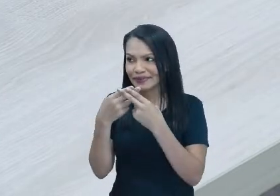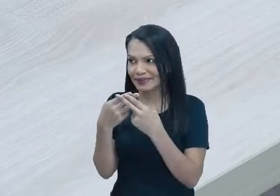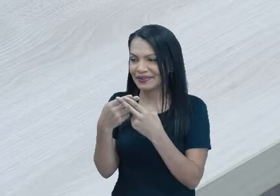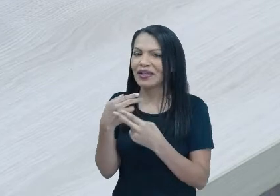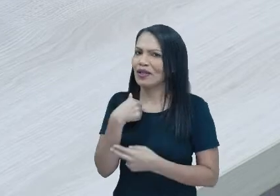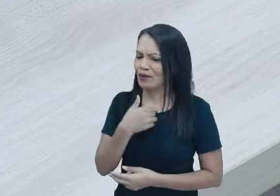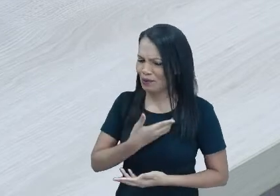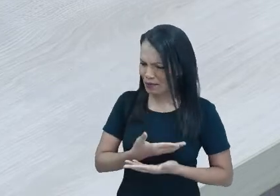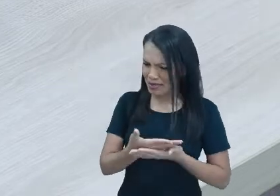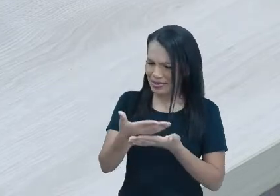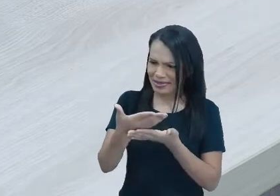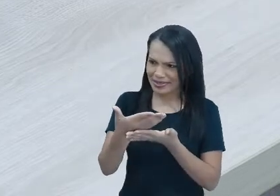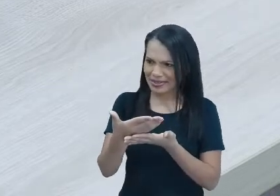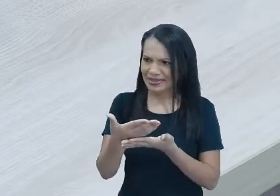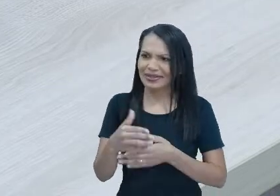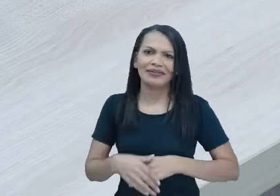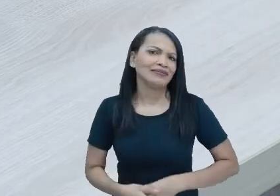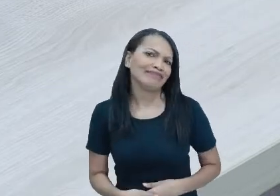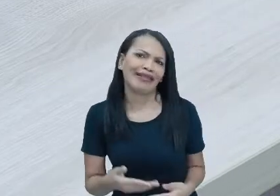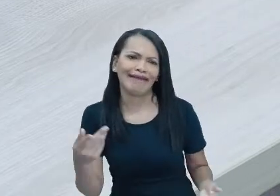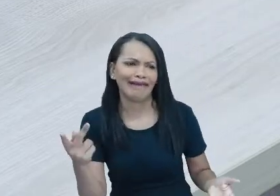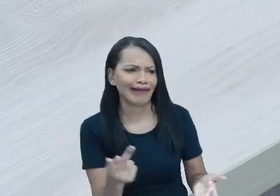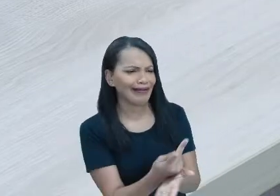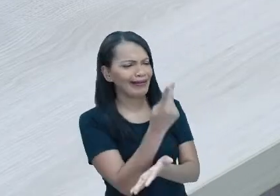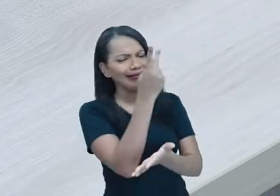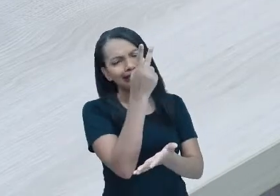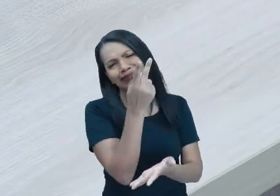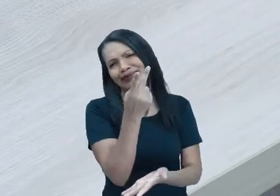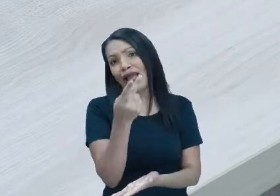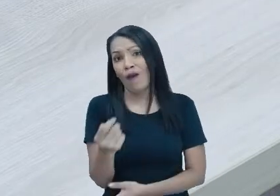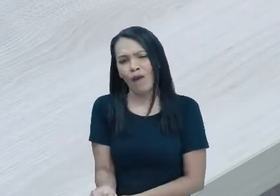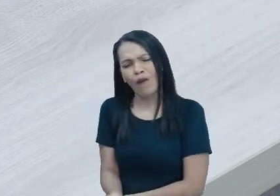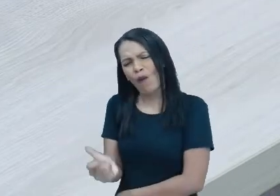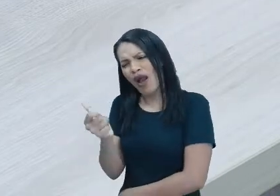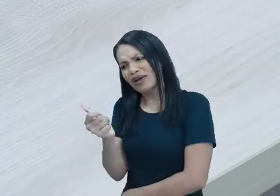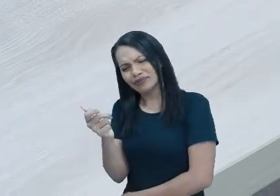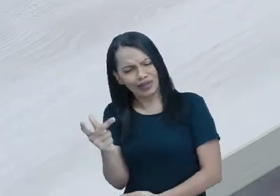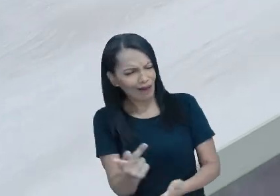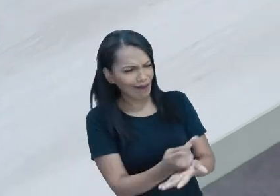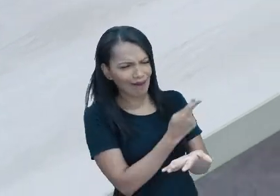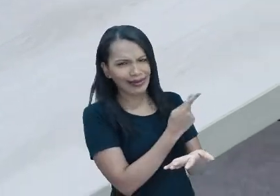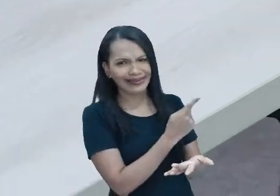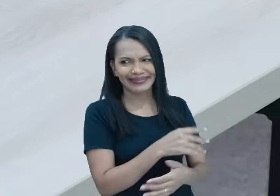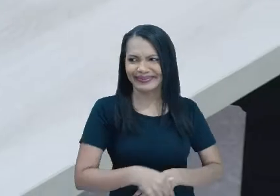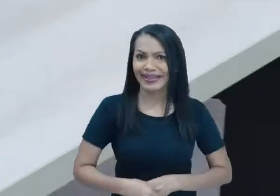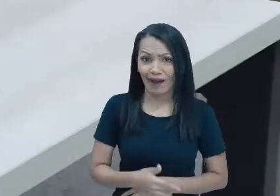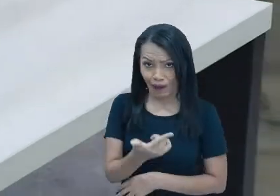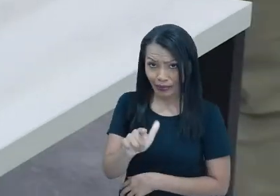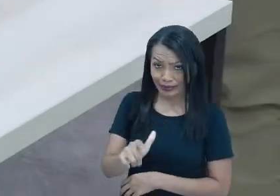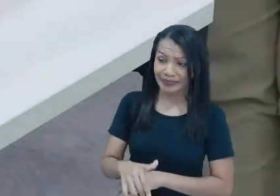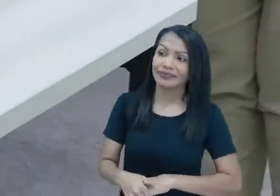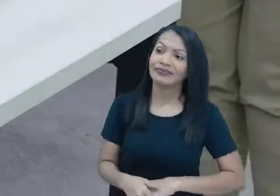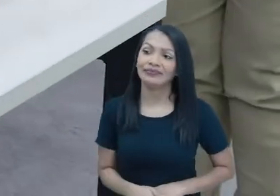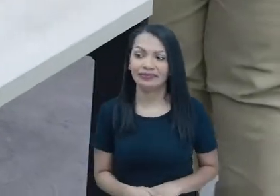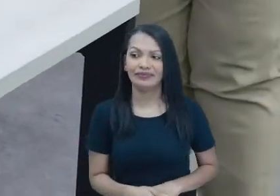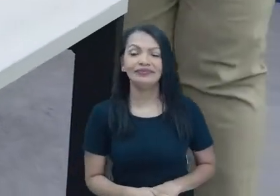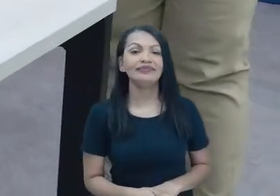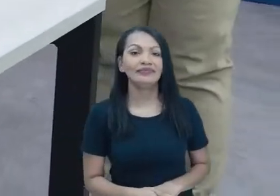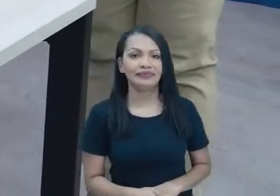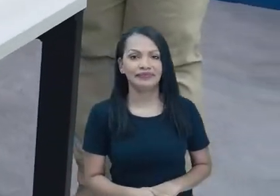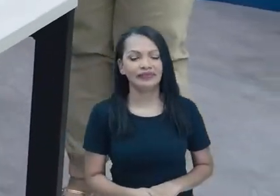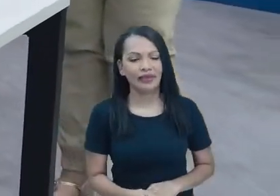vou começar, né? Quer começar se quiser? Olha, vai. Primeiro Quase. Quase não. Pode jogar outra. Outra? Termine de jogar tudinho e depois eu